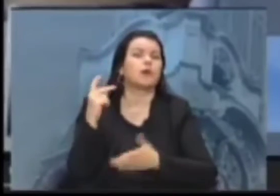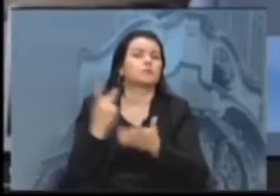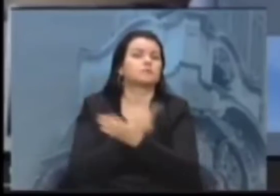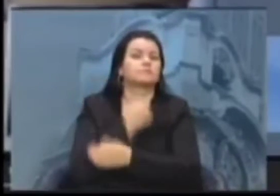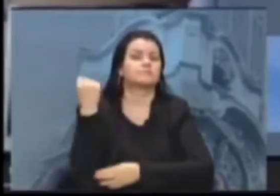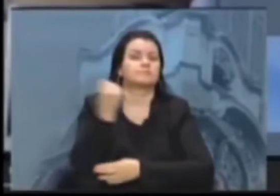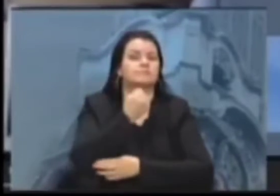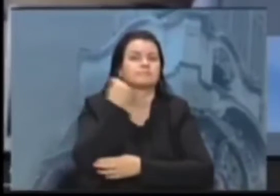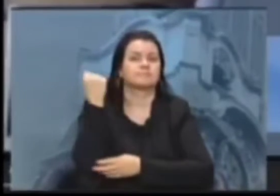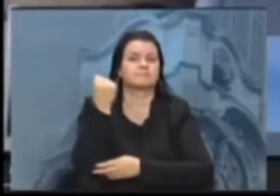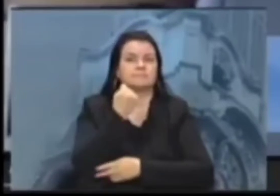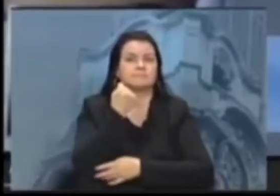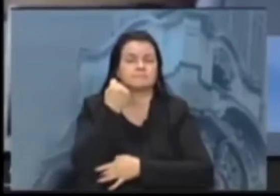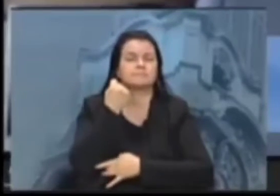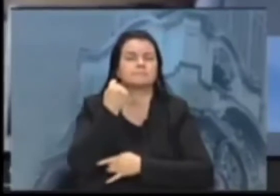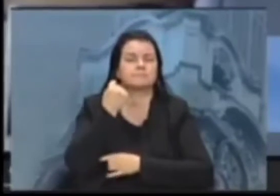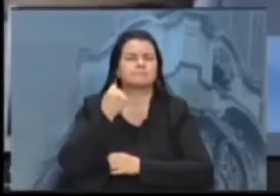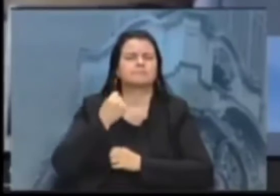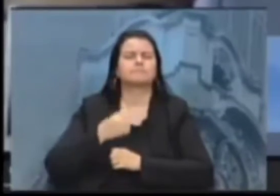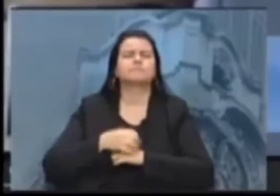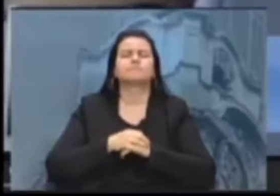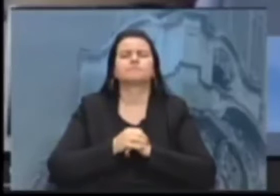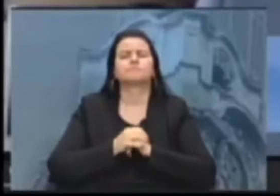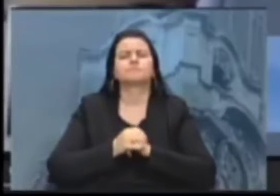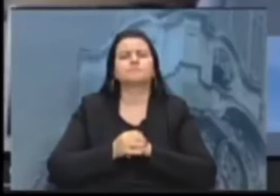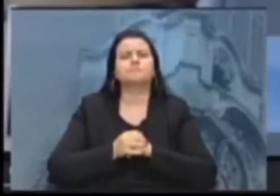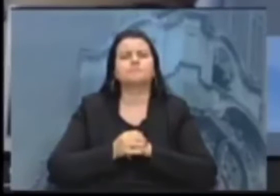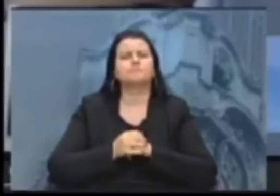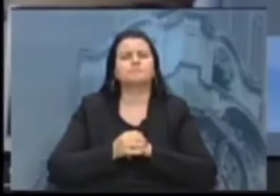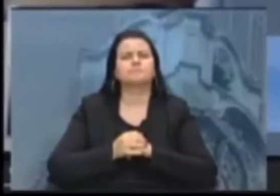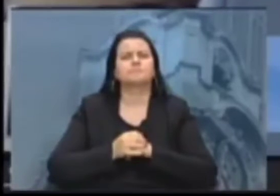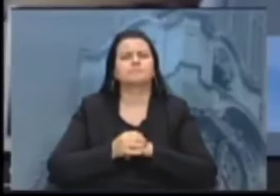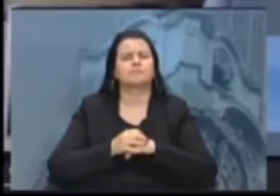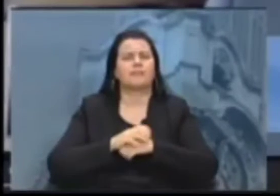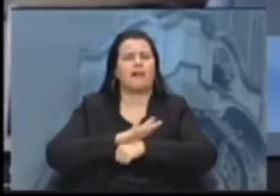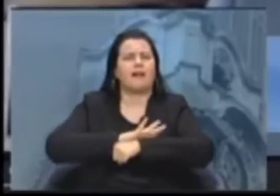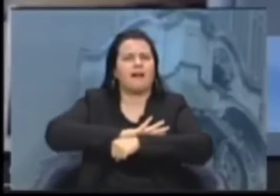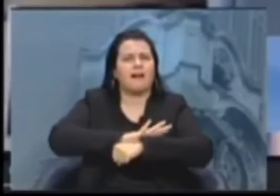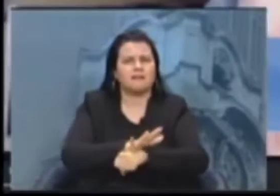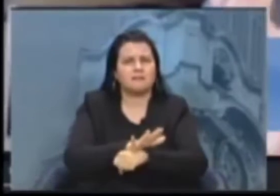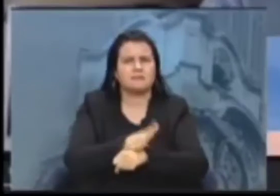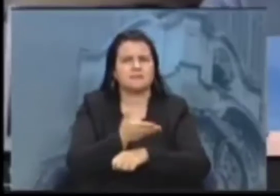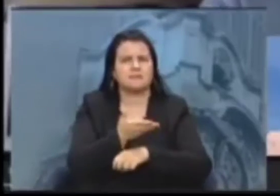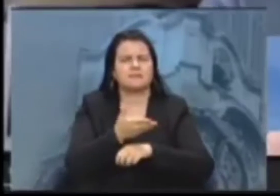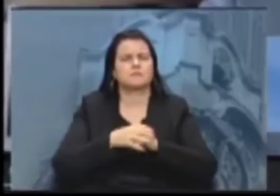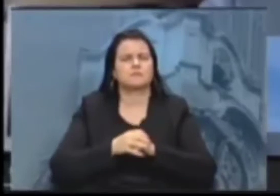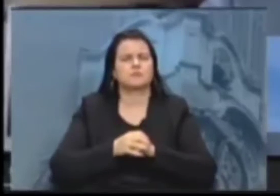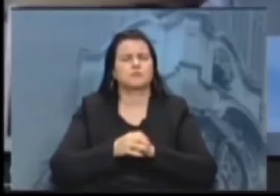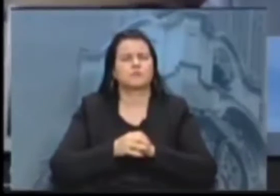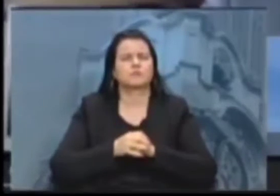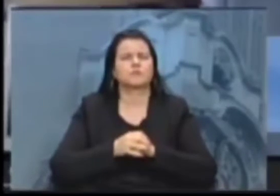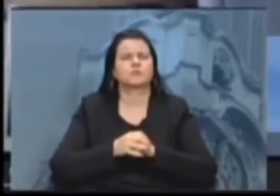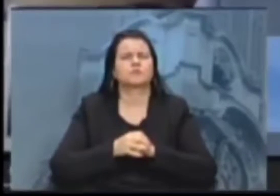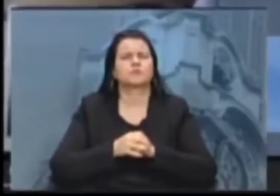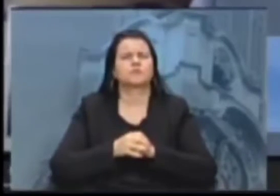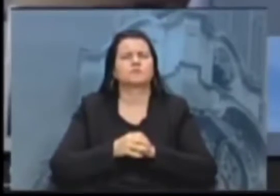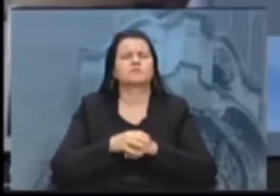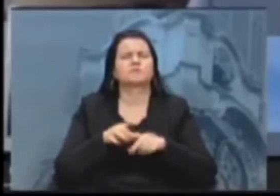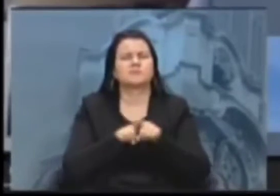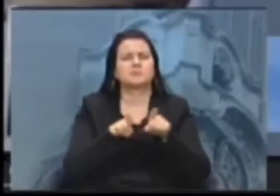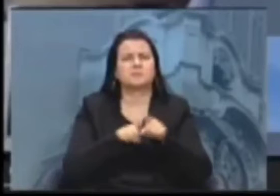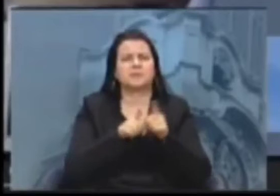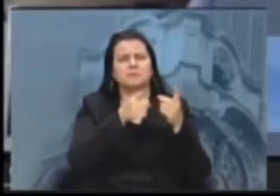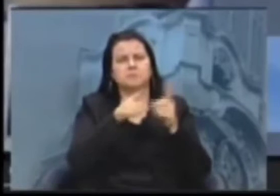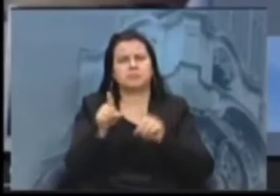grave caso de racismo. Praticou homofobia contra o governador do